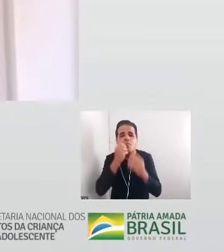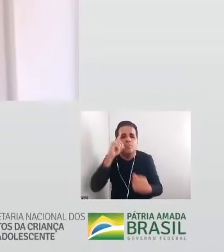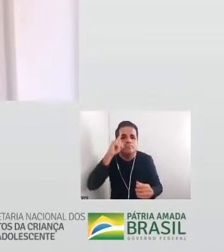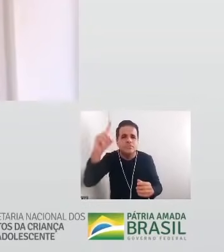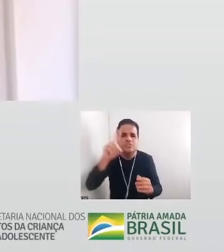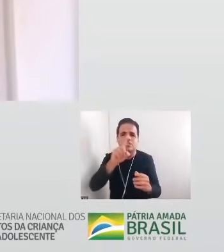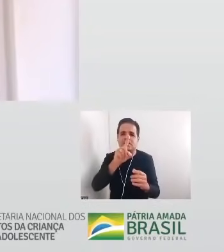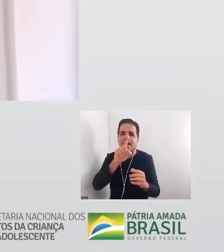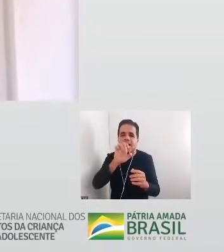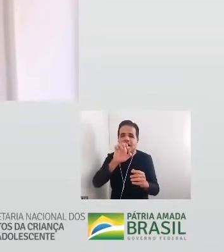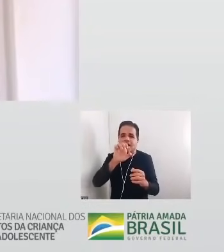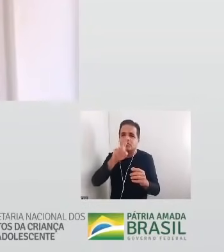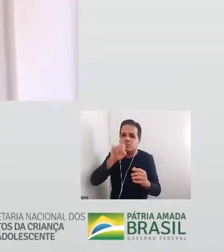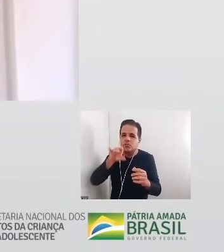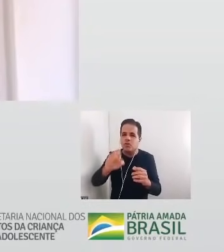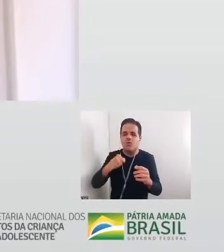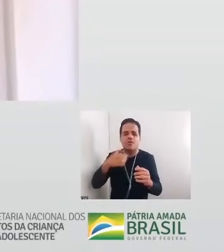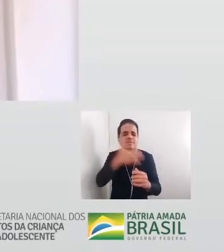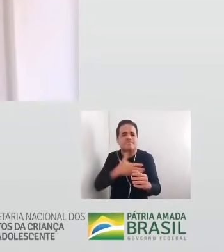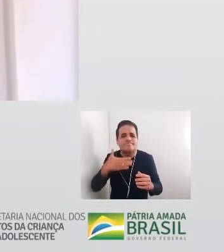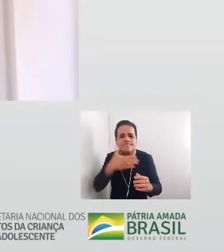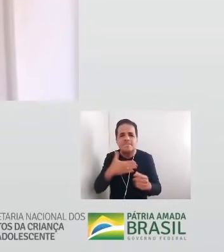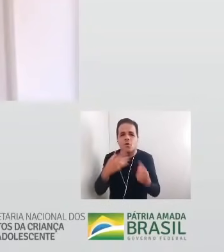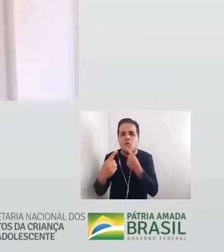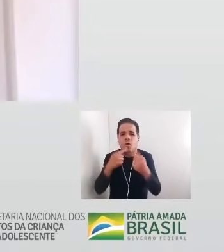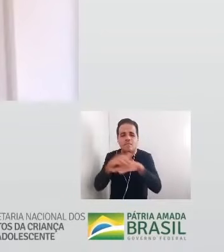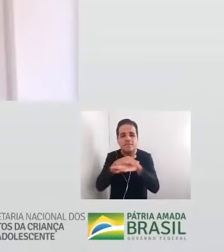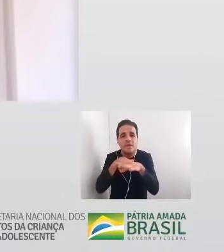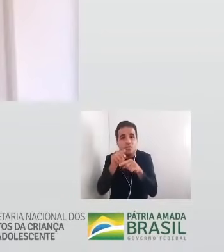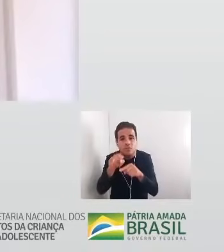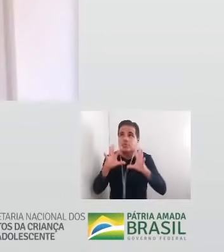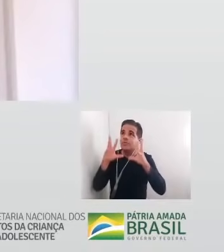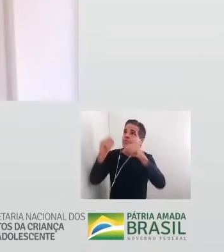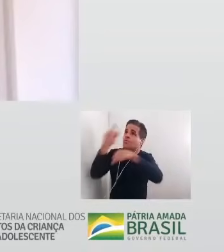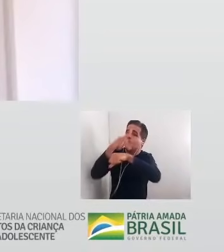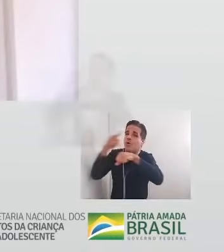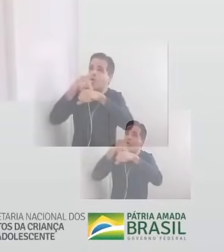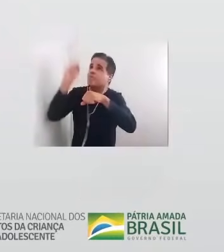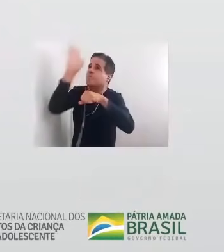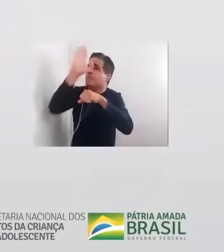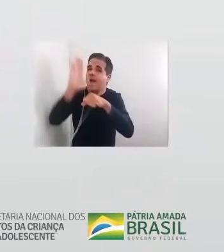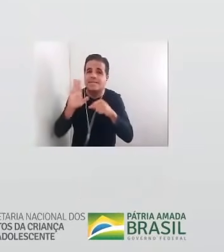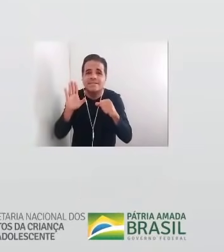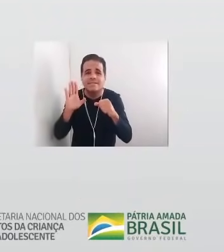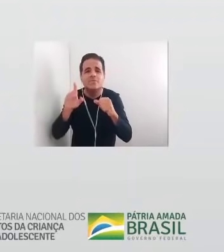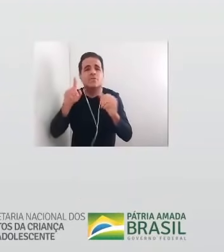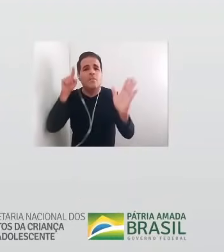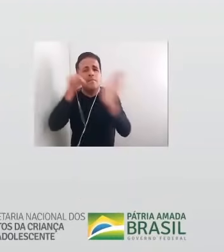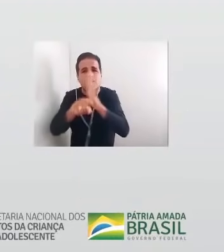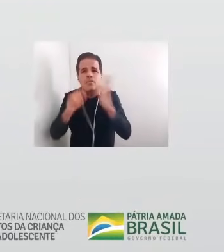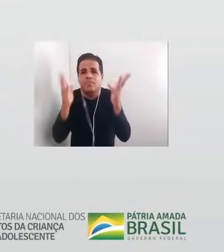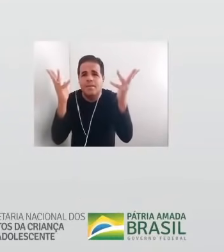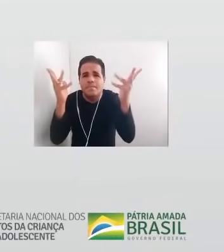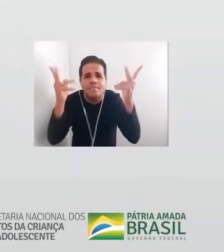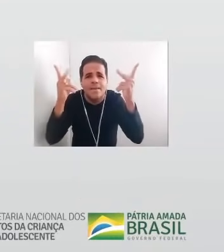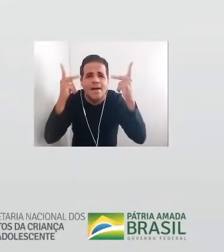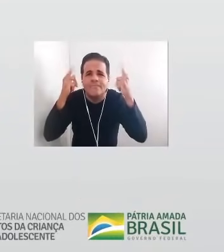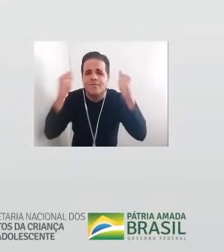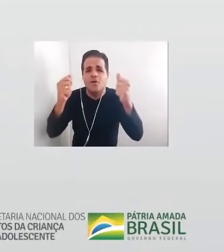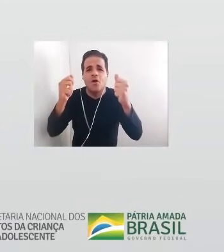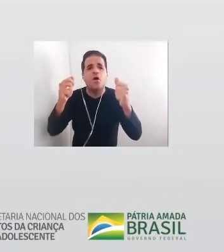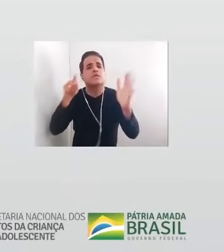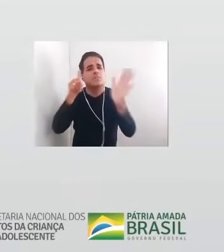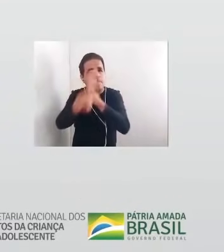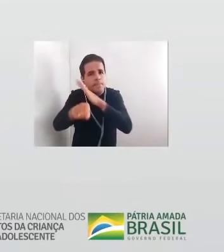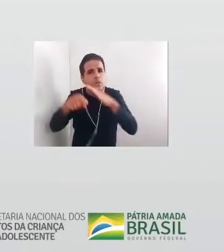estar falando com você, com todo o país. E essa pergunta é maravilhosa. É realmente um dos maiores problemas enfrentados pelos